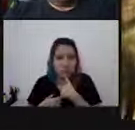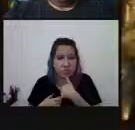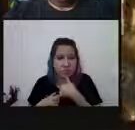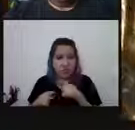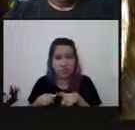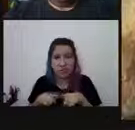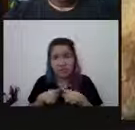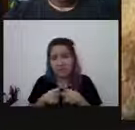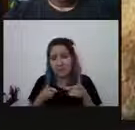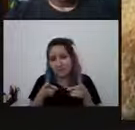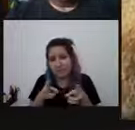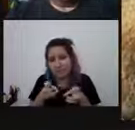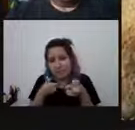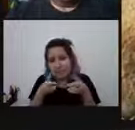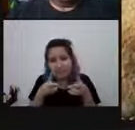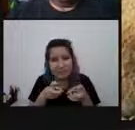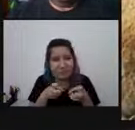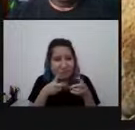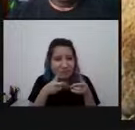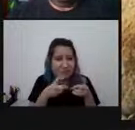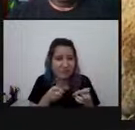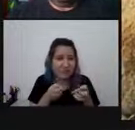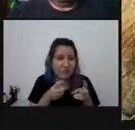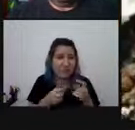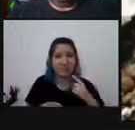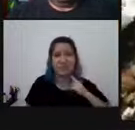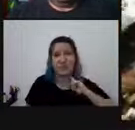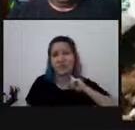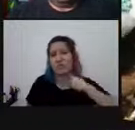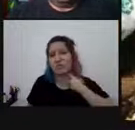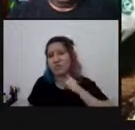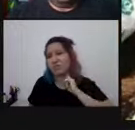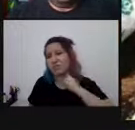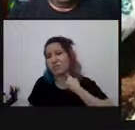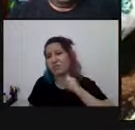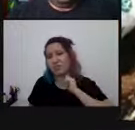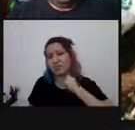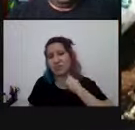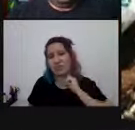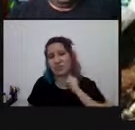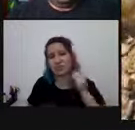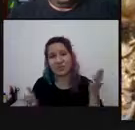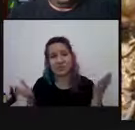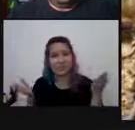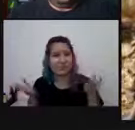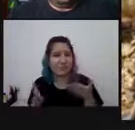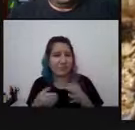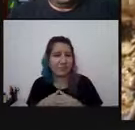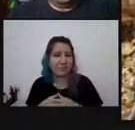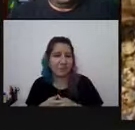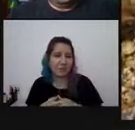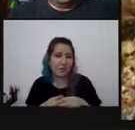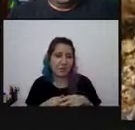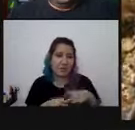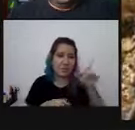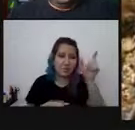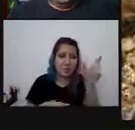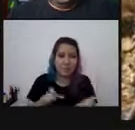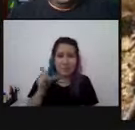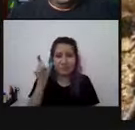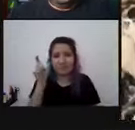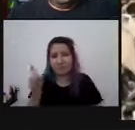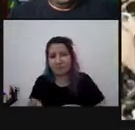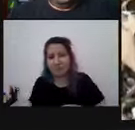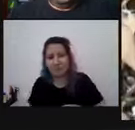espaço de tão abandonado virou repositório de lixos, de algumas ocupações, de pessoas utilizando até